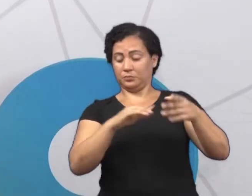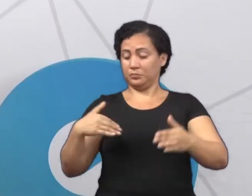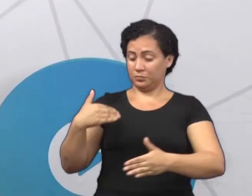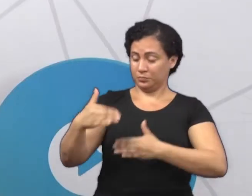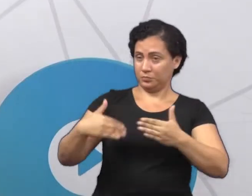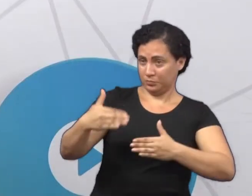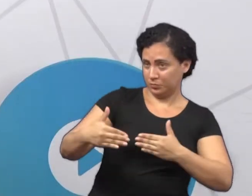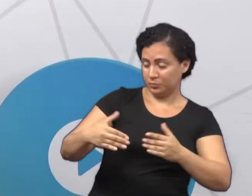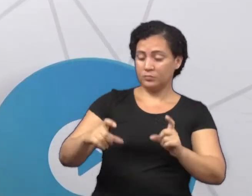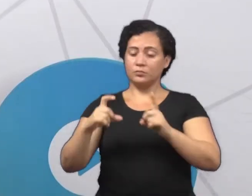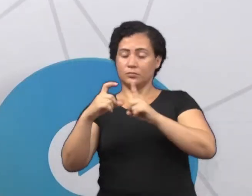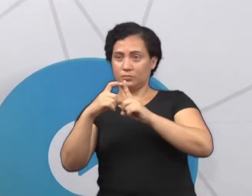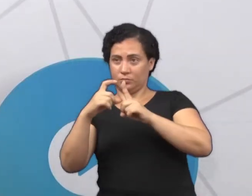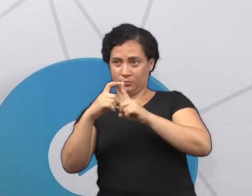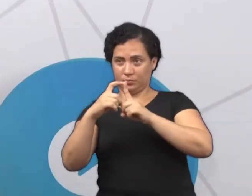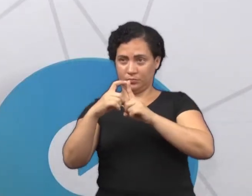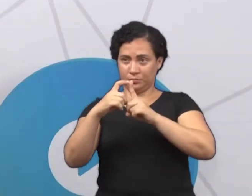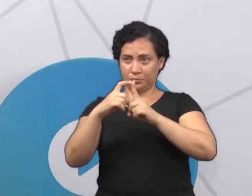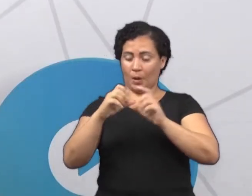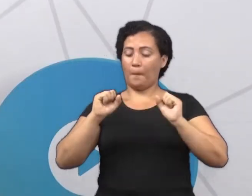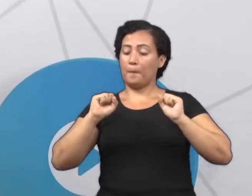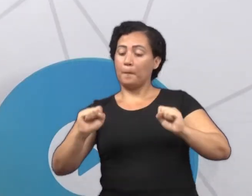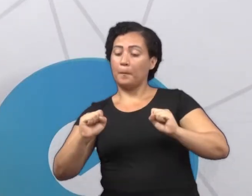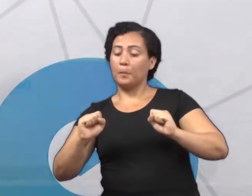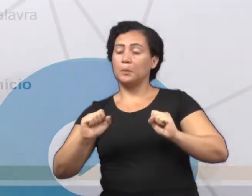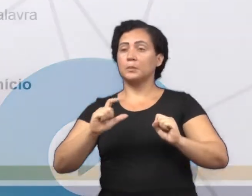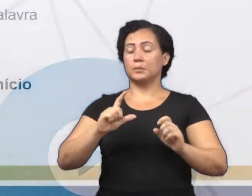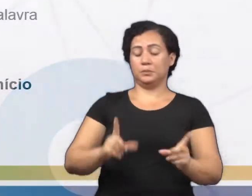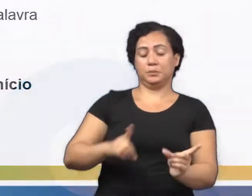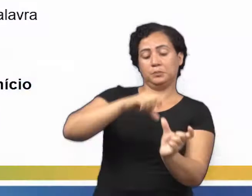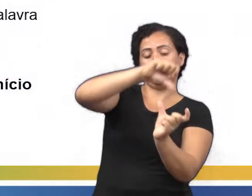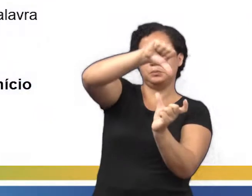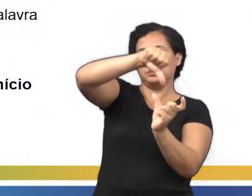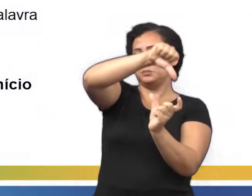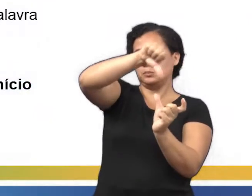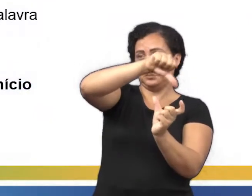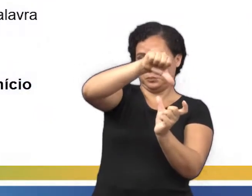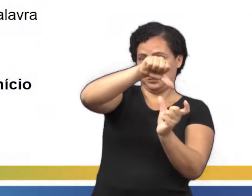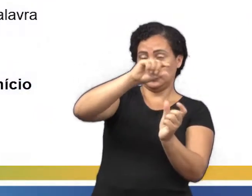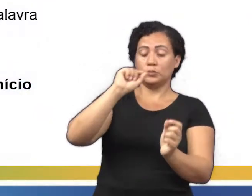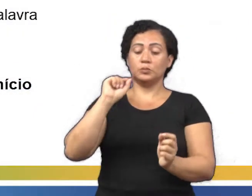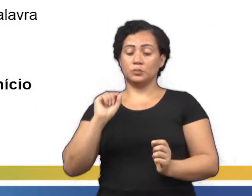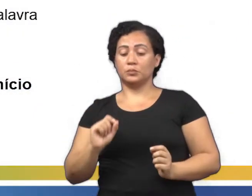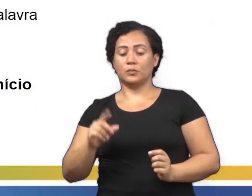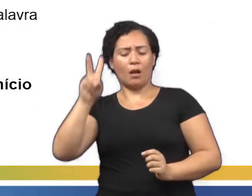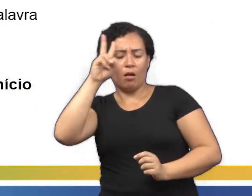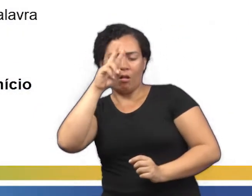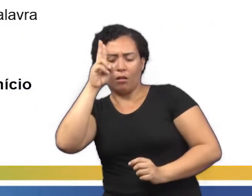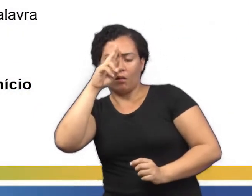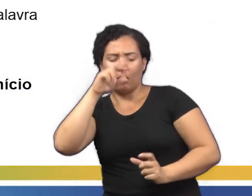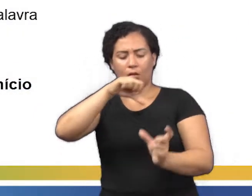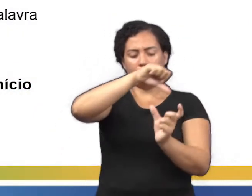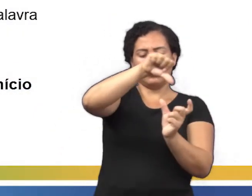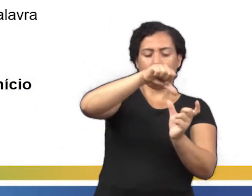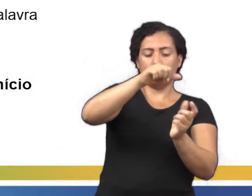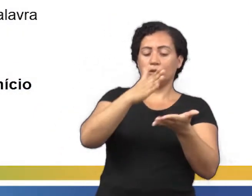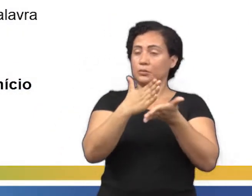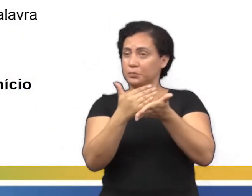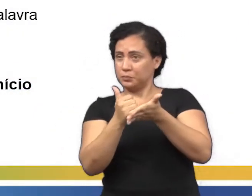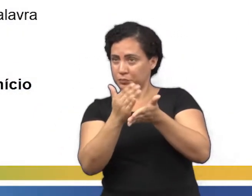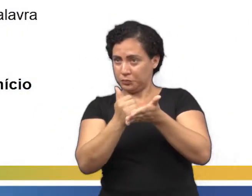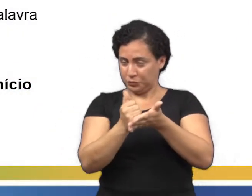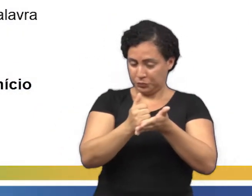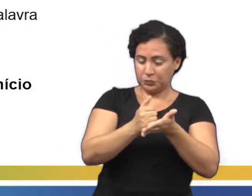processo de formação das palavras pode ser formado por derivação. Essa derivação, vamos relembrar, ela é dividida